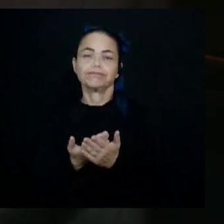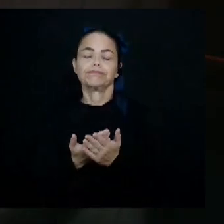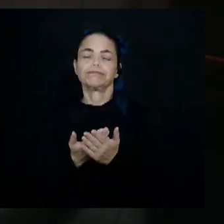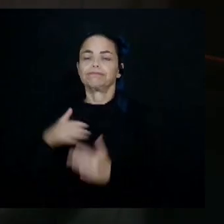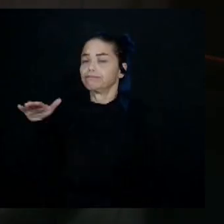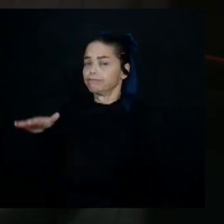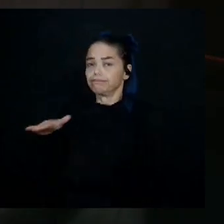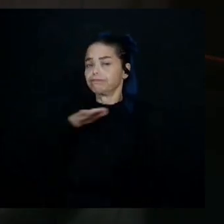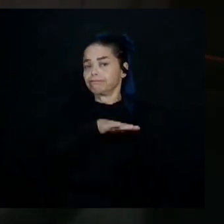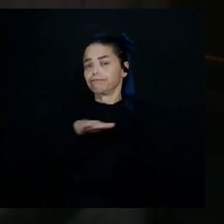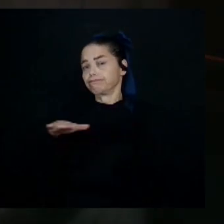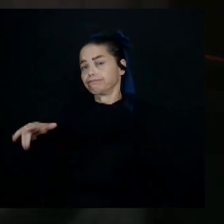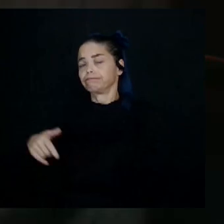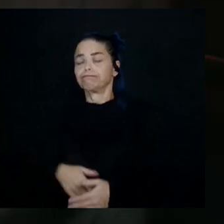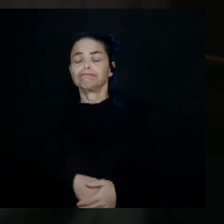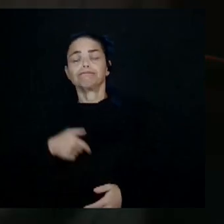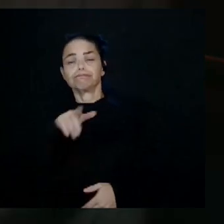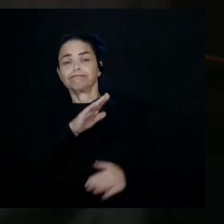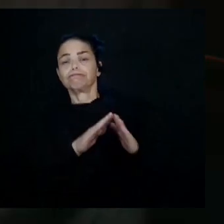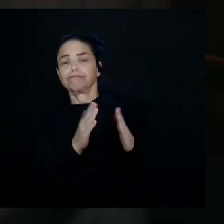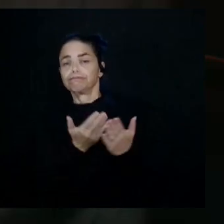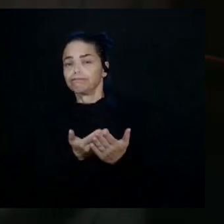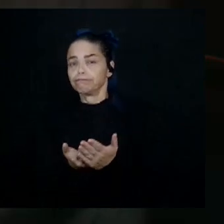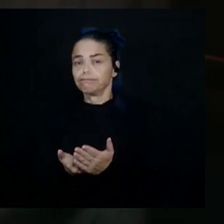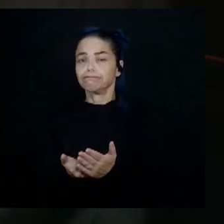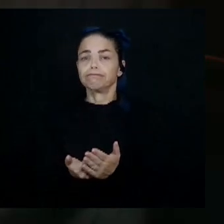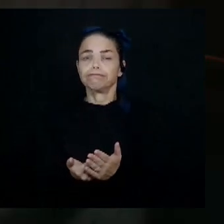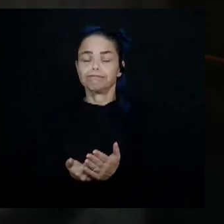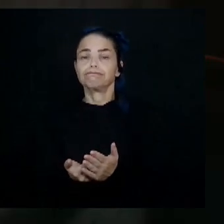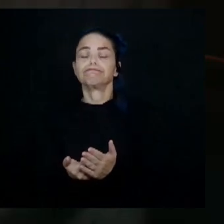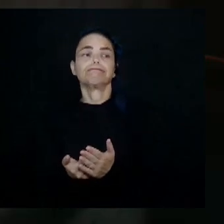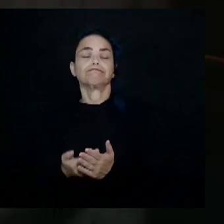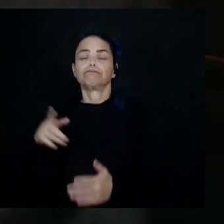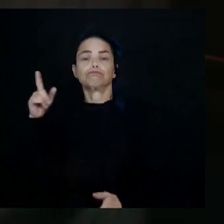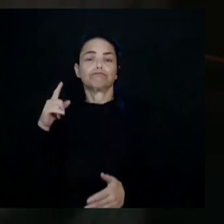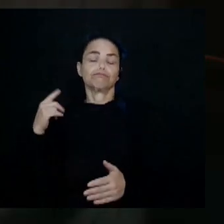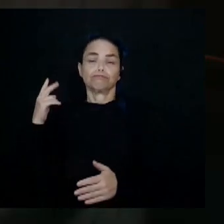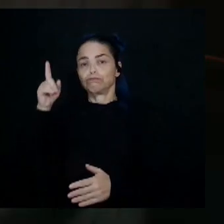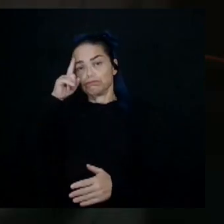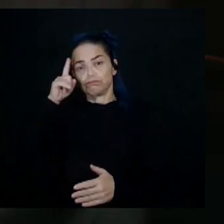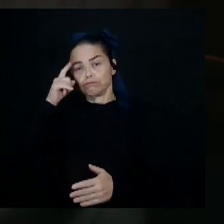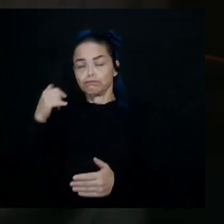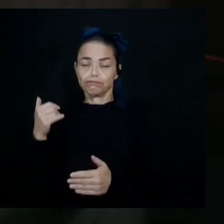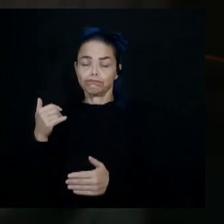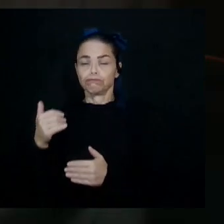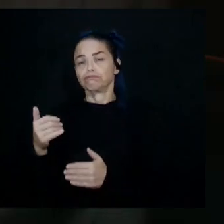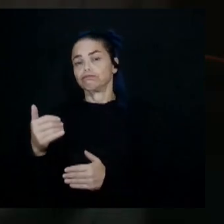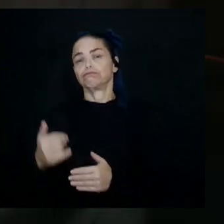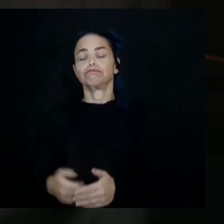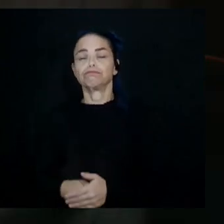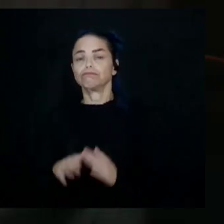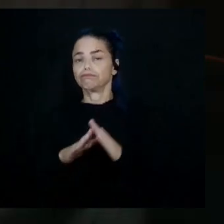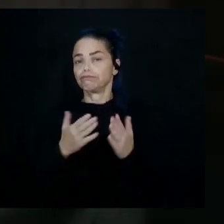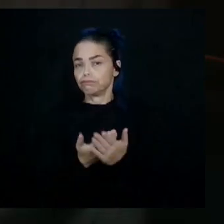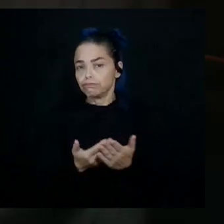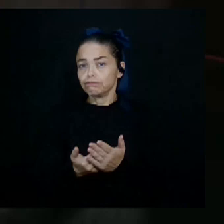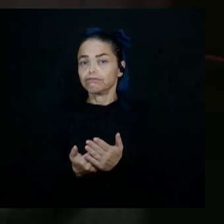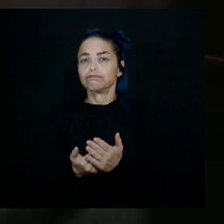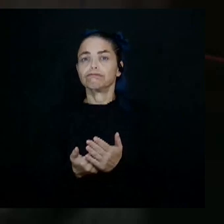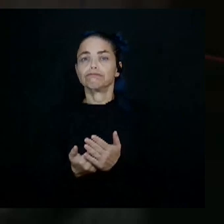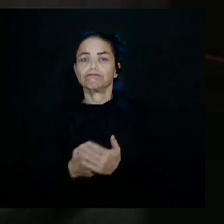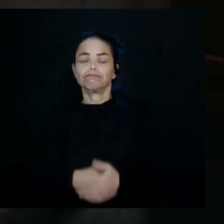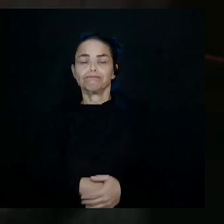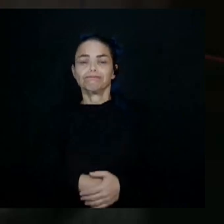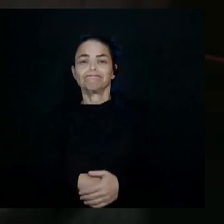então elas vão para a escola, essa é a rotina, né? E na escola, né, essa questão